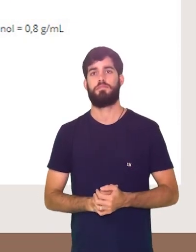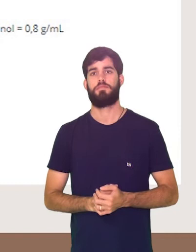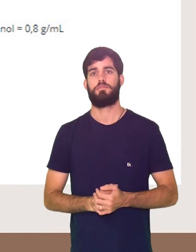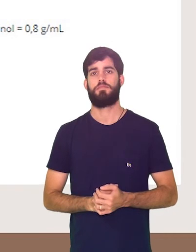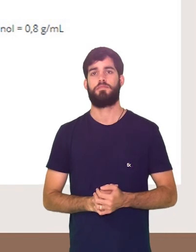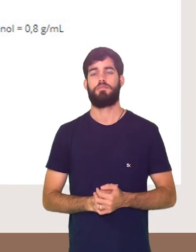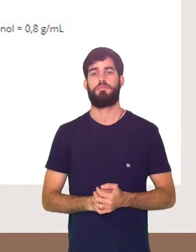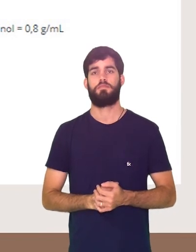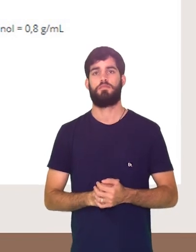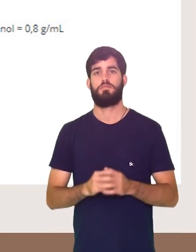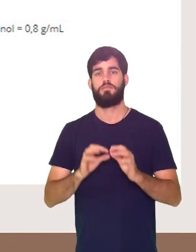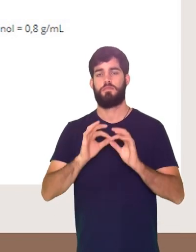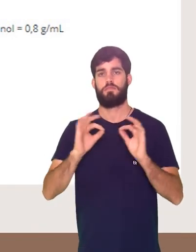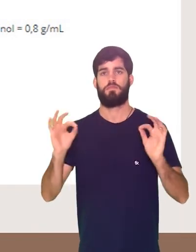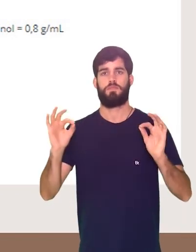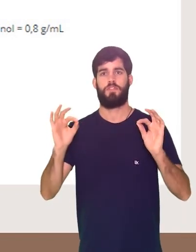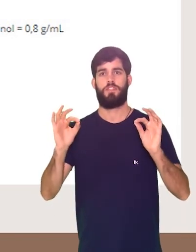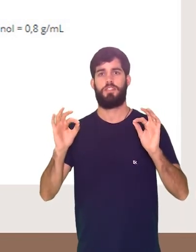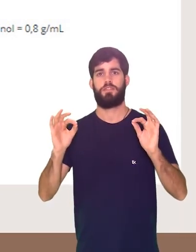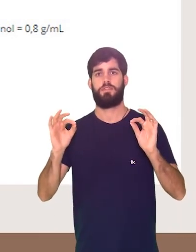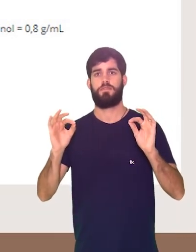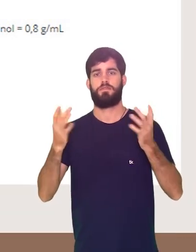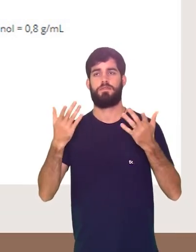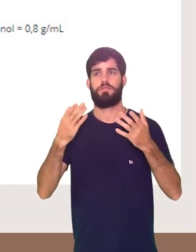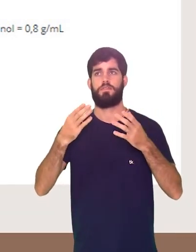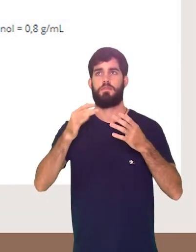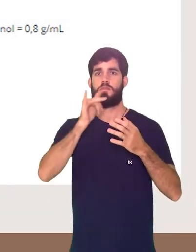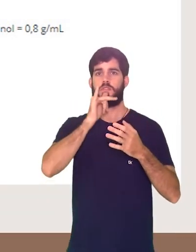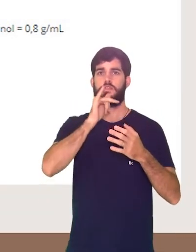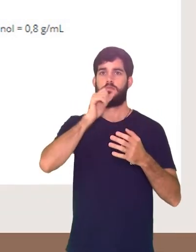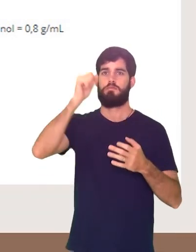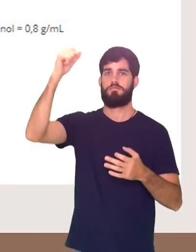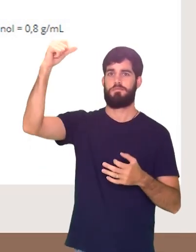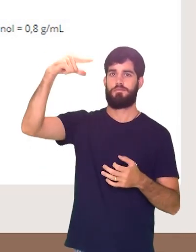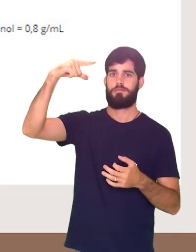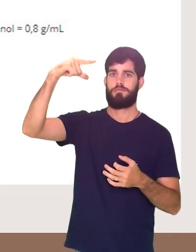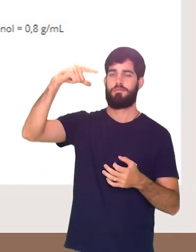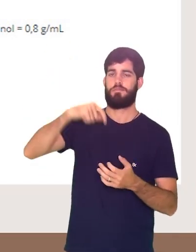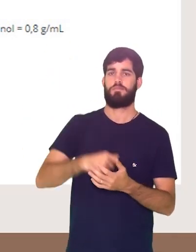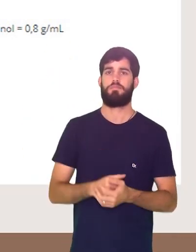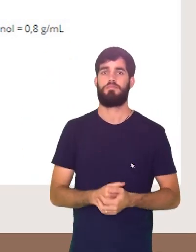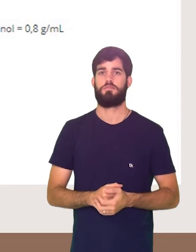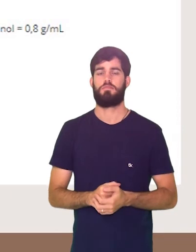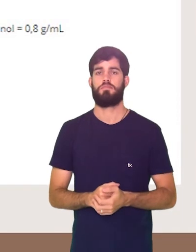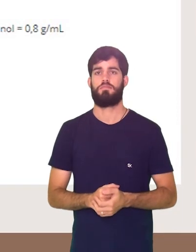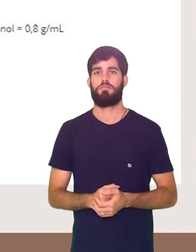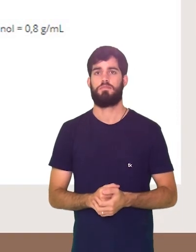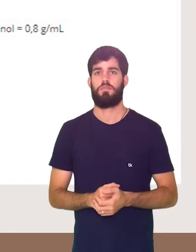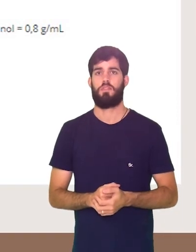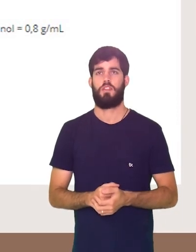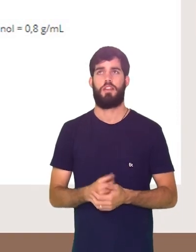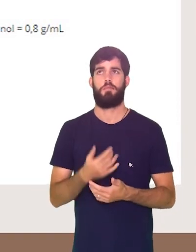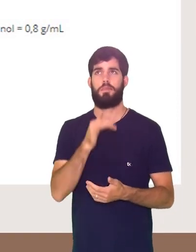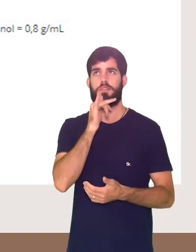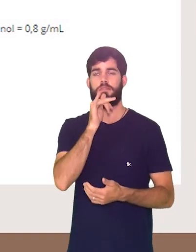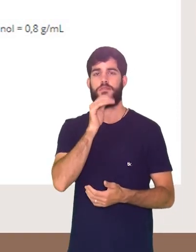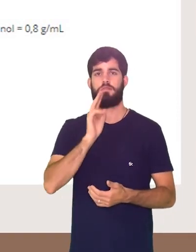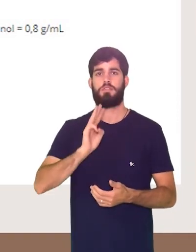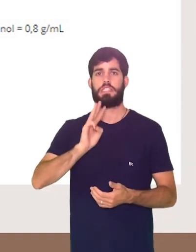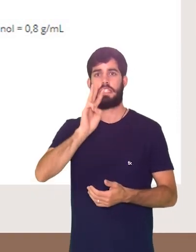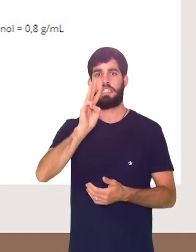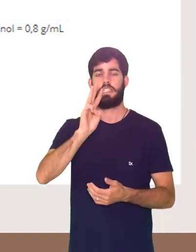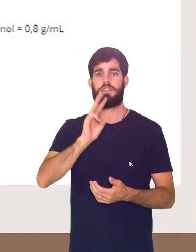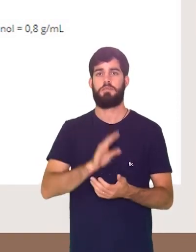é o filamento de uma lâmpada incandescente. O tungstênio é o W da tabela periódica. É